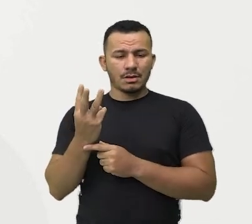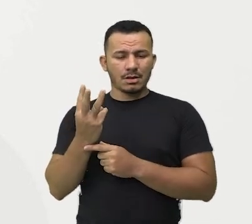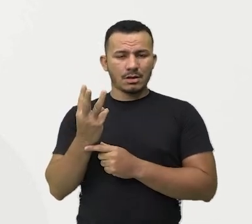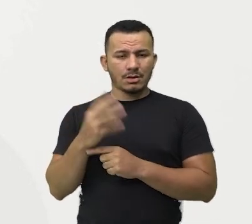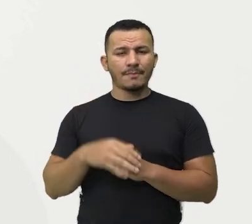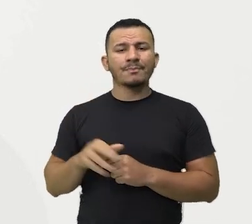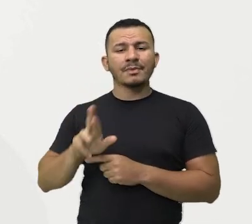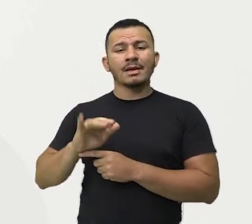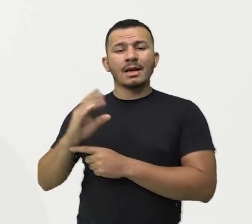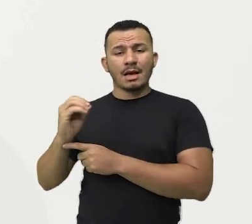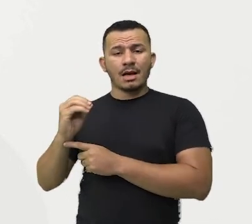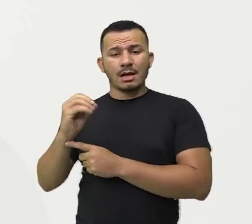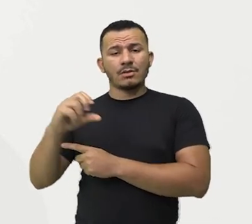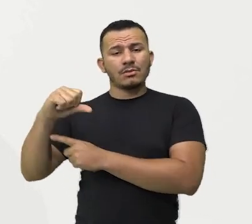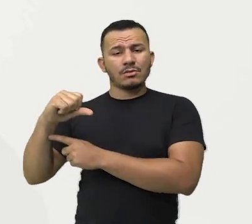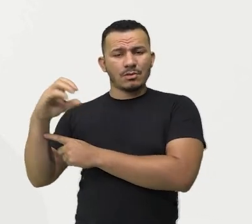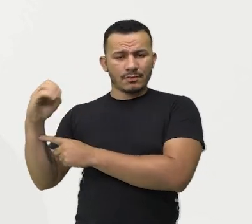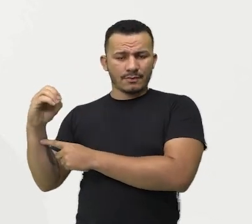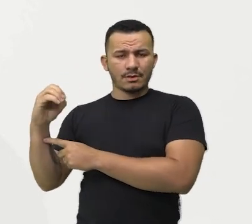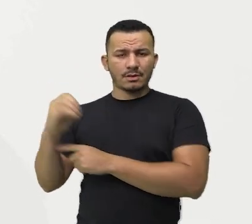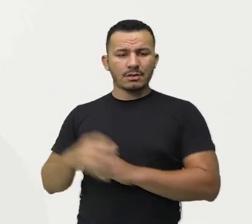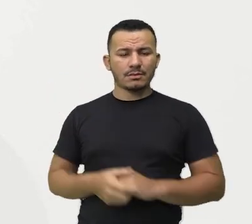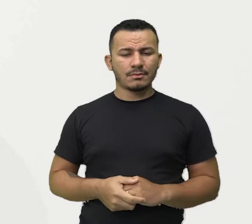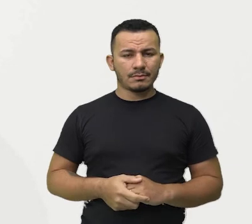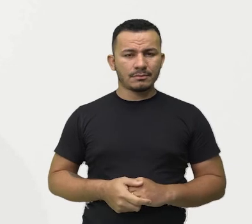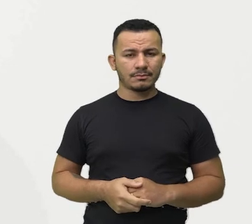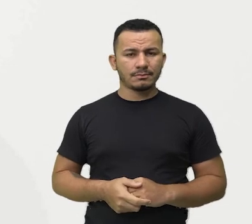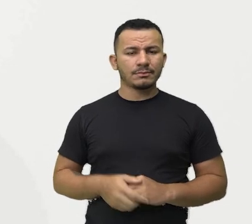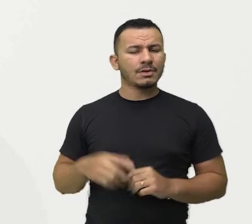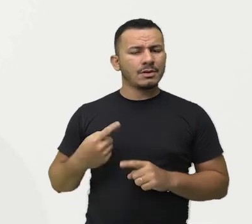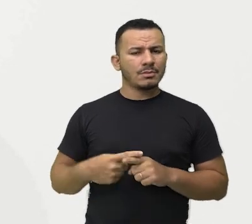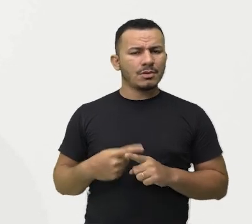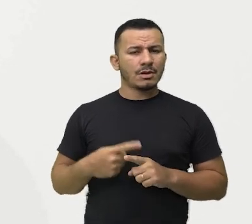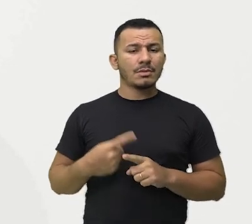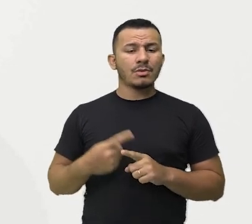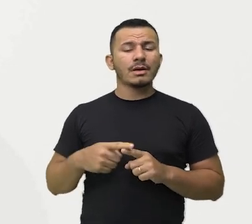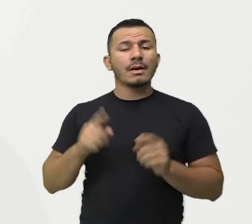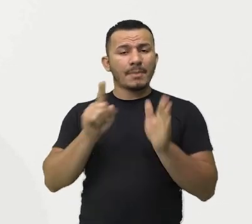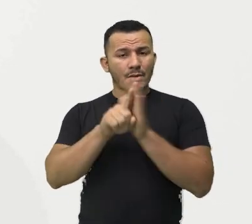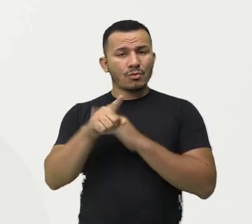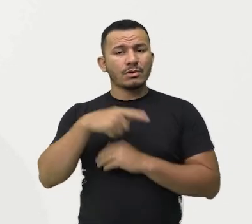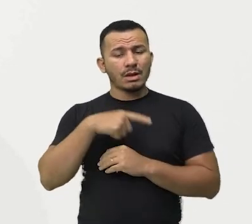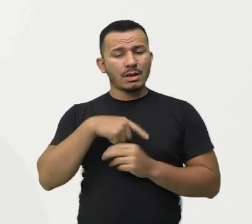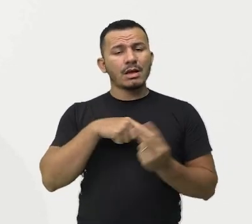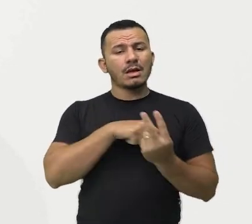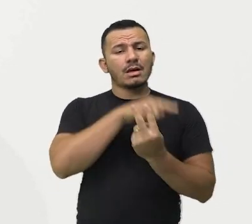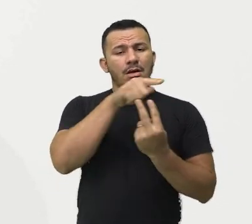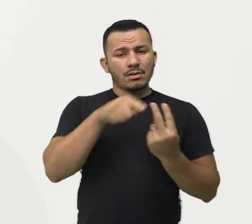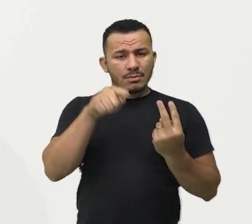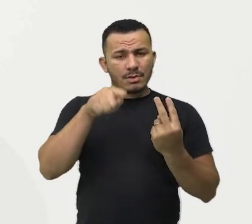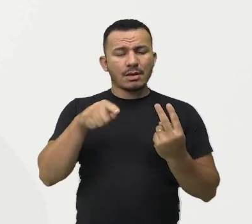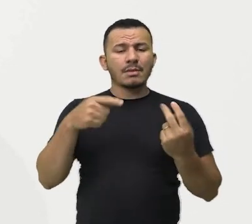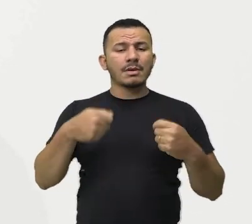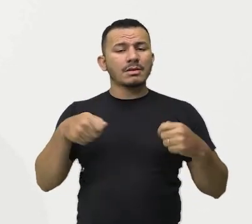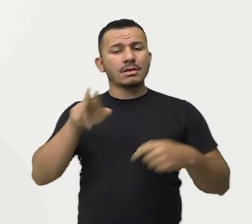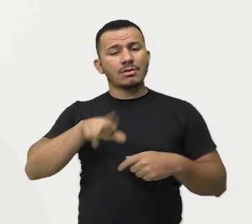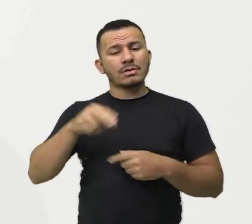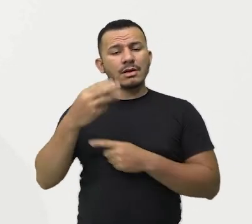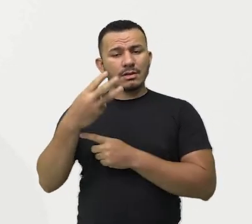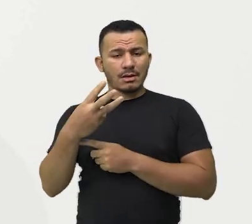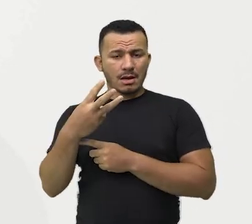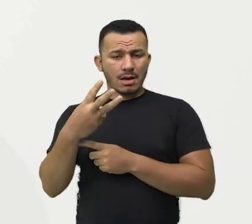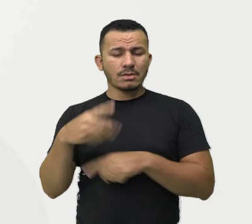π por 3 e o valor do raio por 90. Lembrando, por quê? Porque a questão falou que o